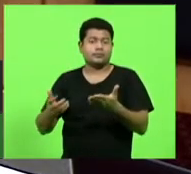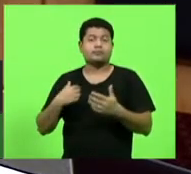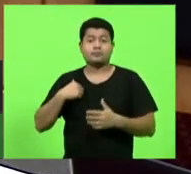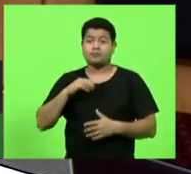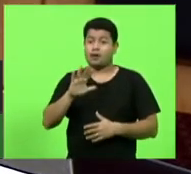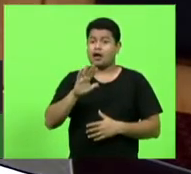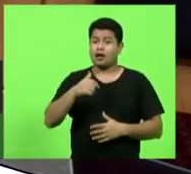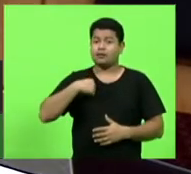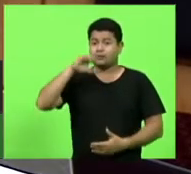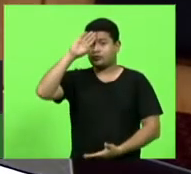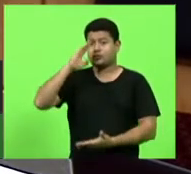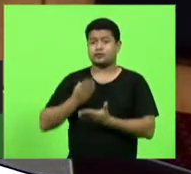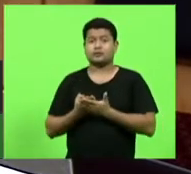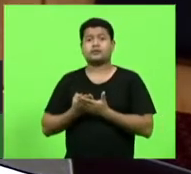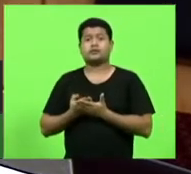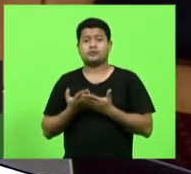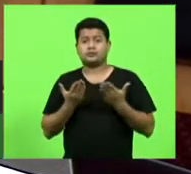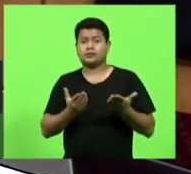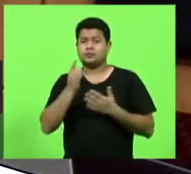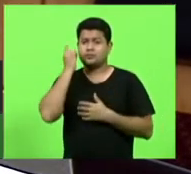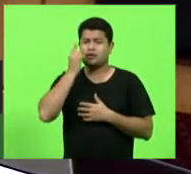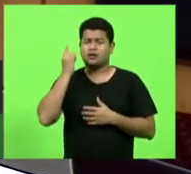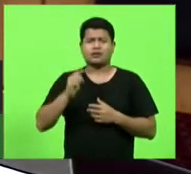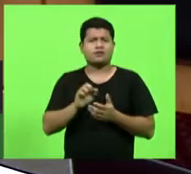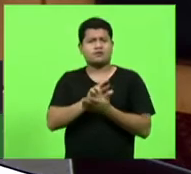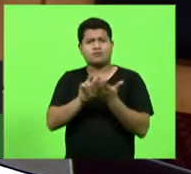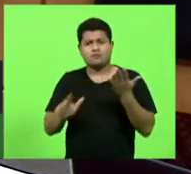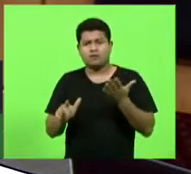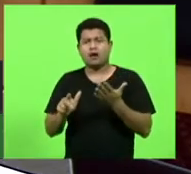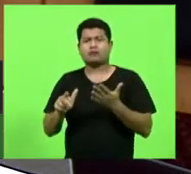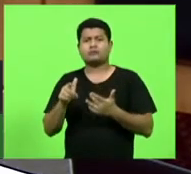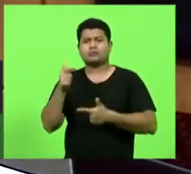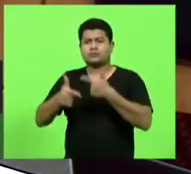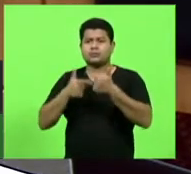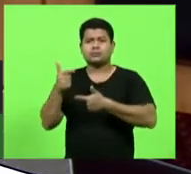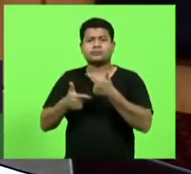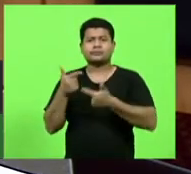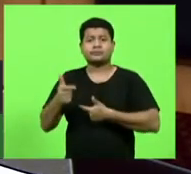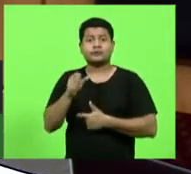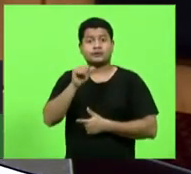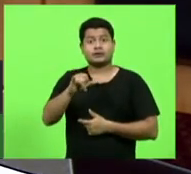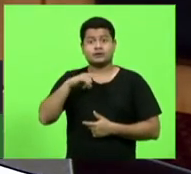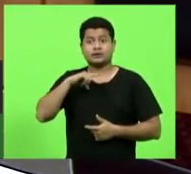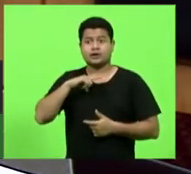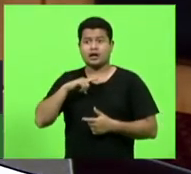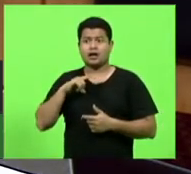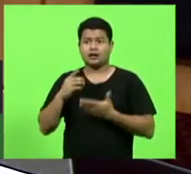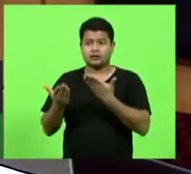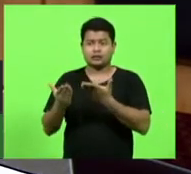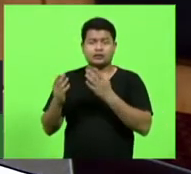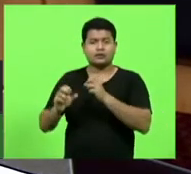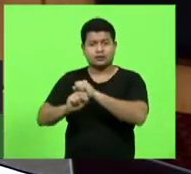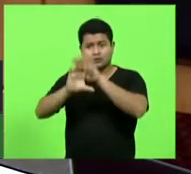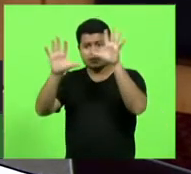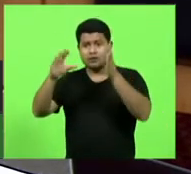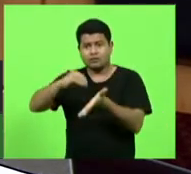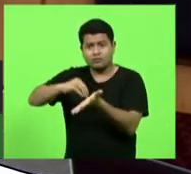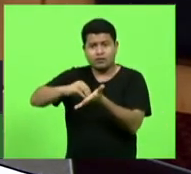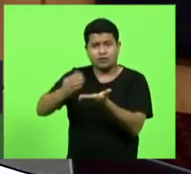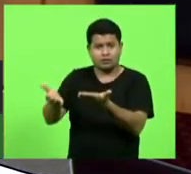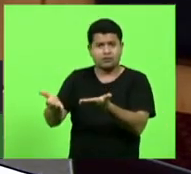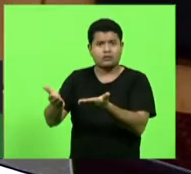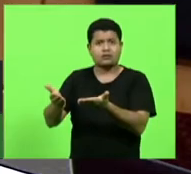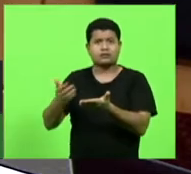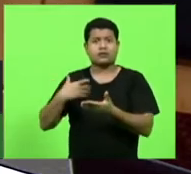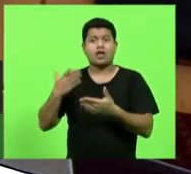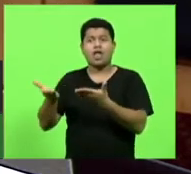deputado tem diversas funções. E se tem um assunto para ser esclarecido, quem que vai querer esconder?